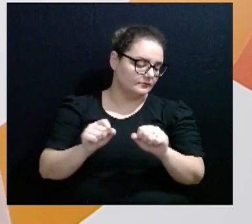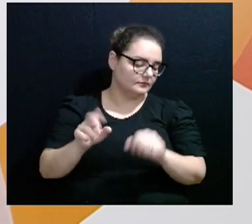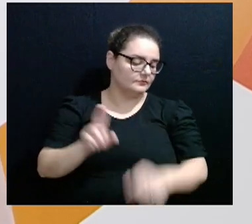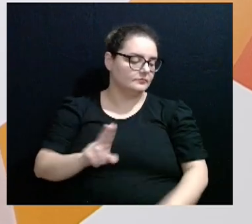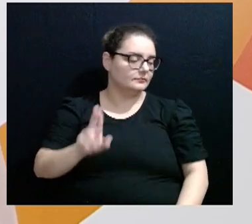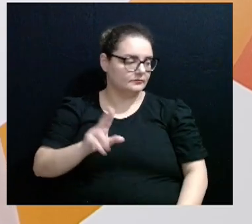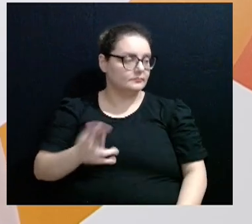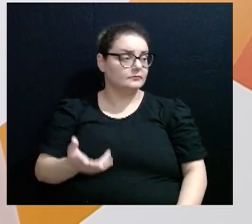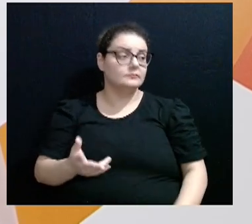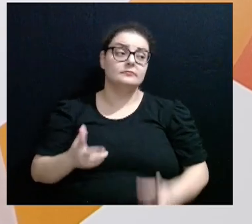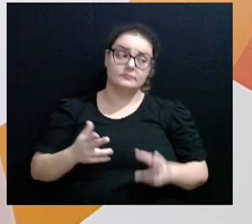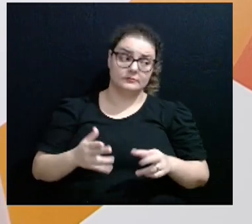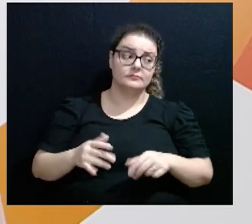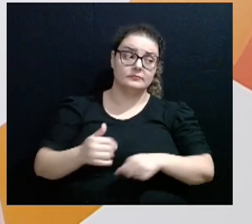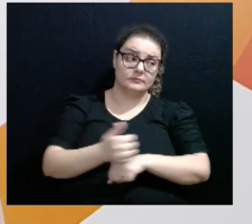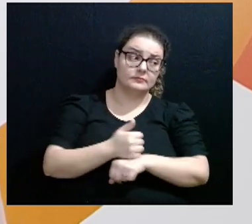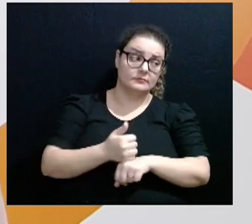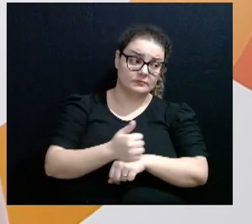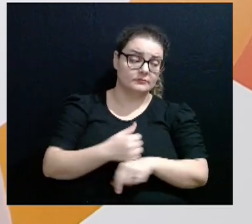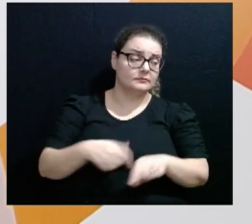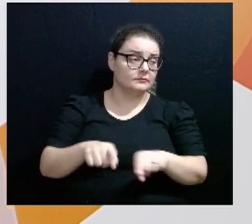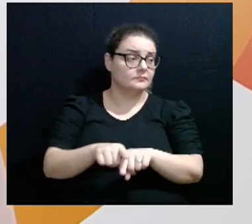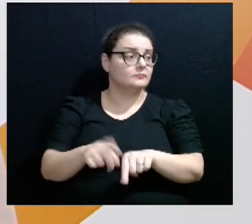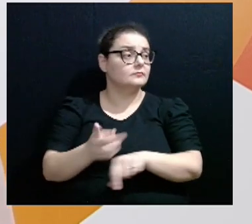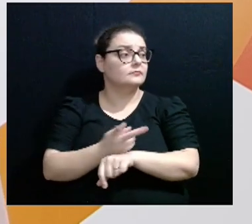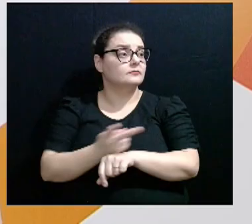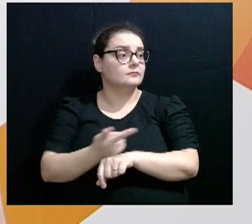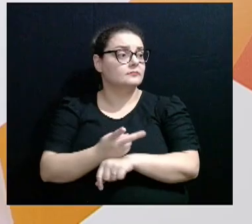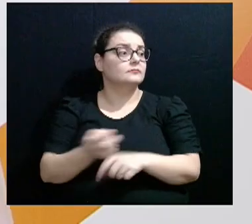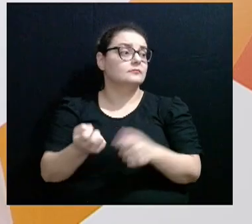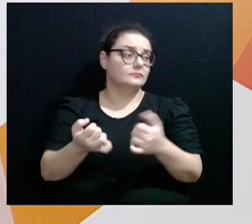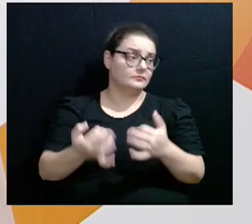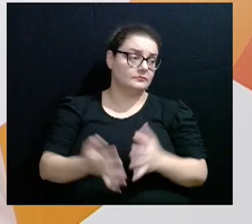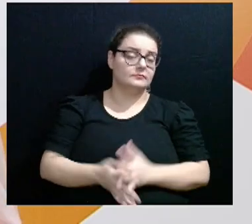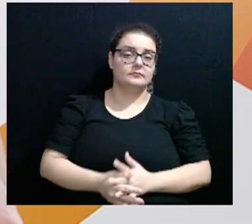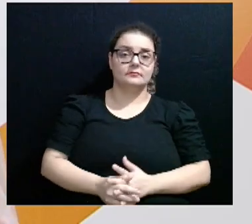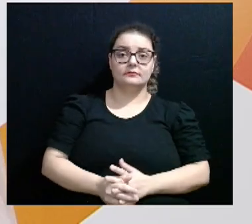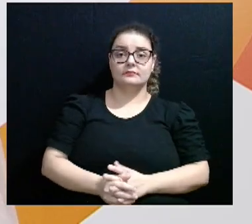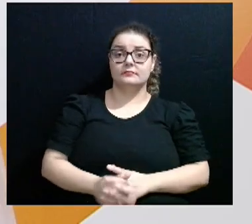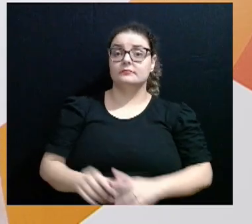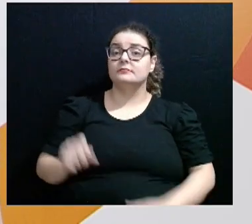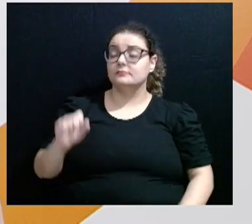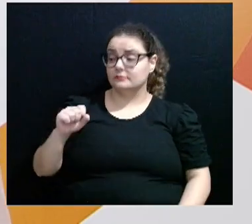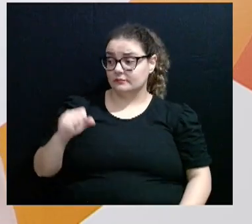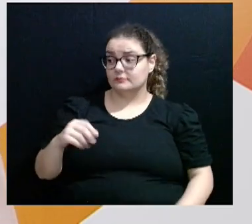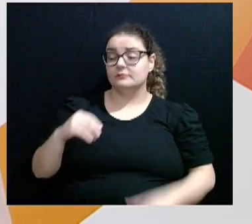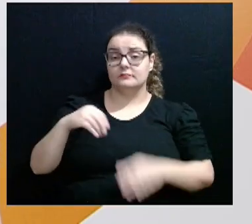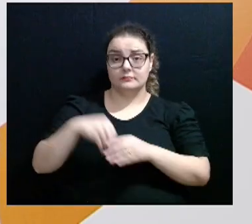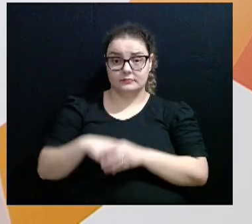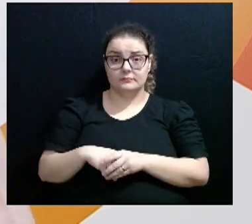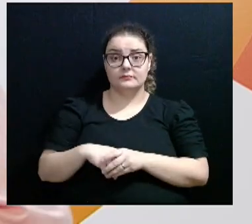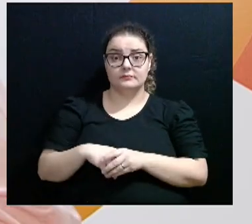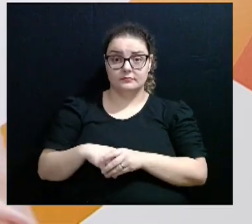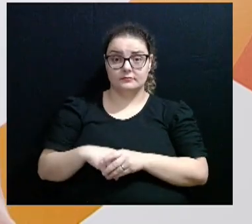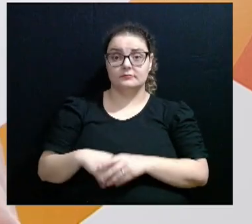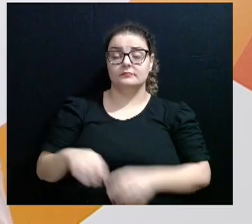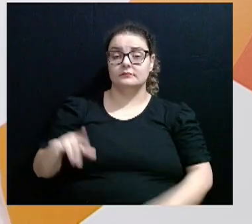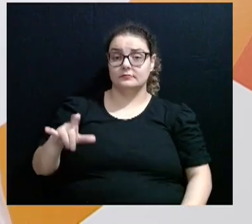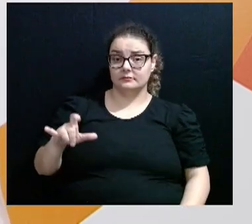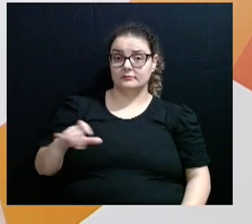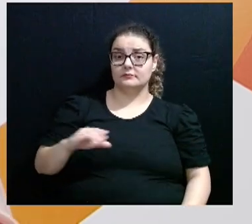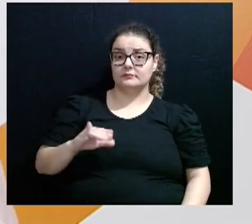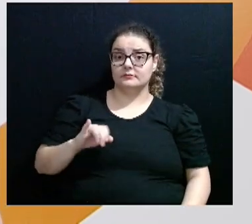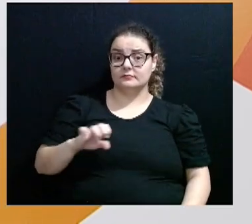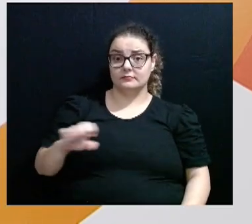forma profissional de buscar também essa orientação, né? Sim, dentro do portal, dentro do Instagram do CIE, também tem